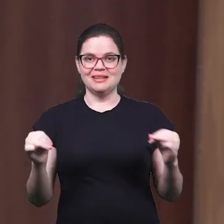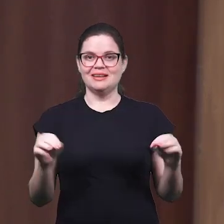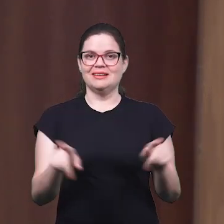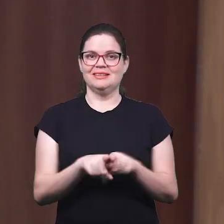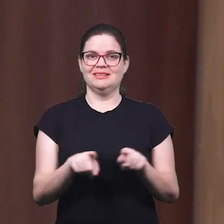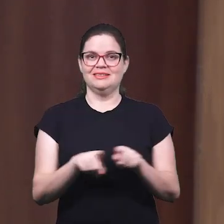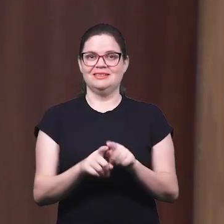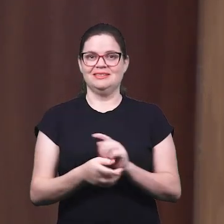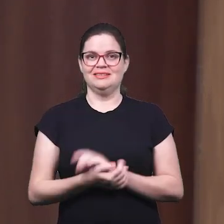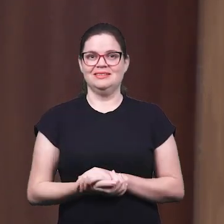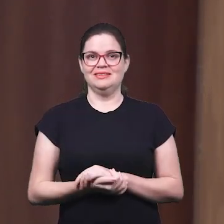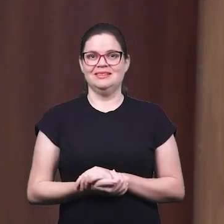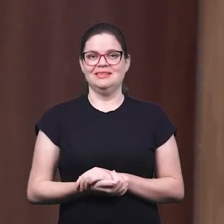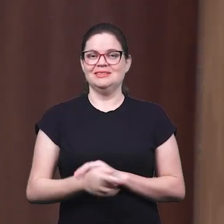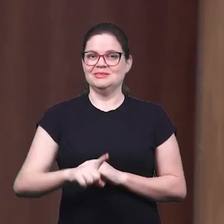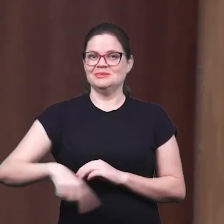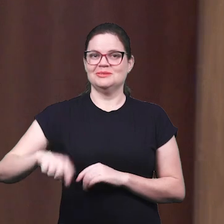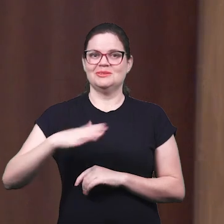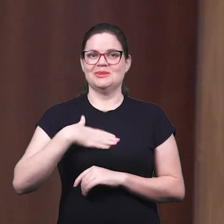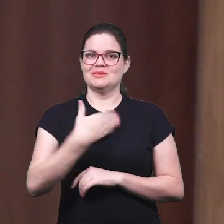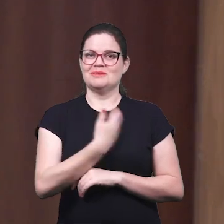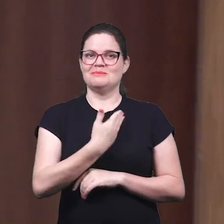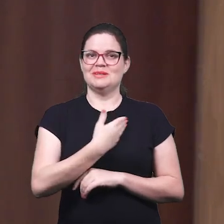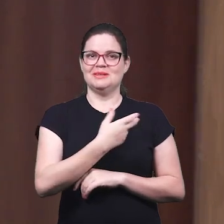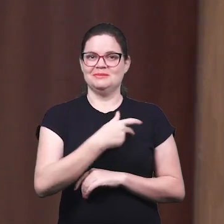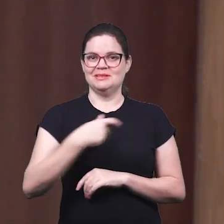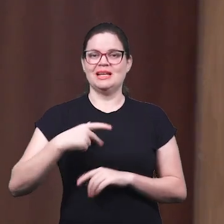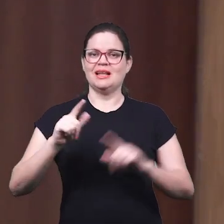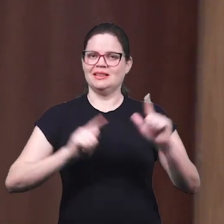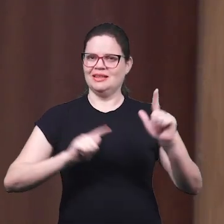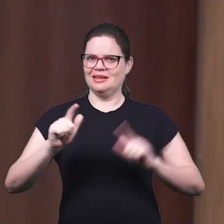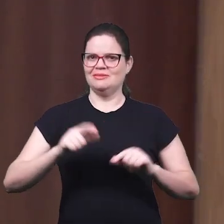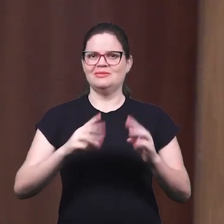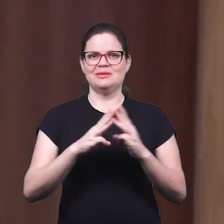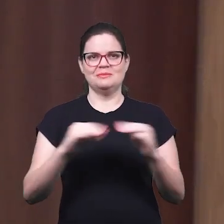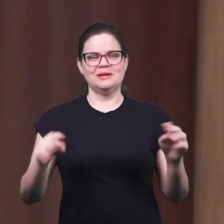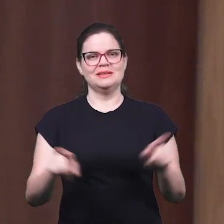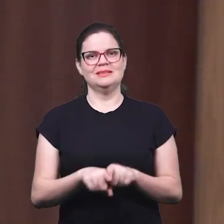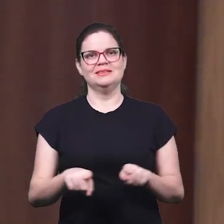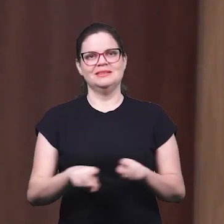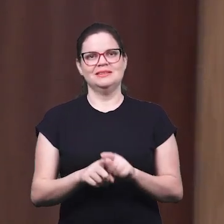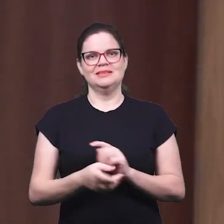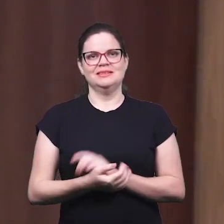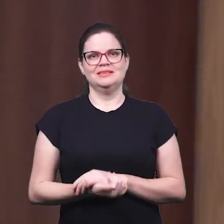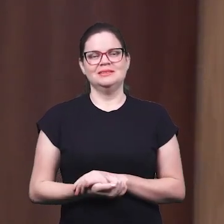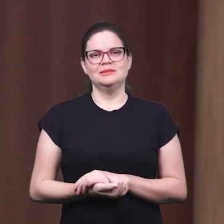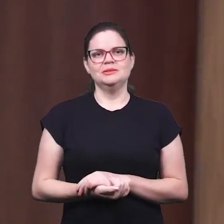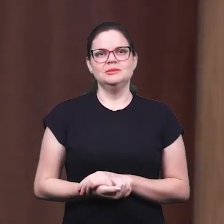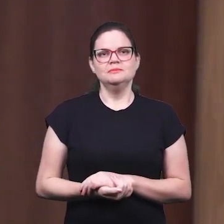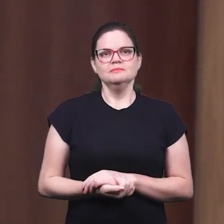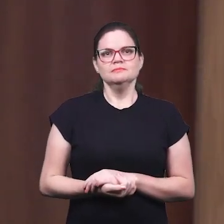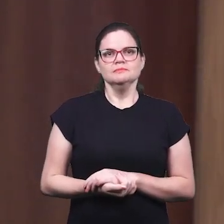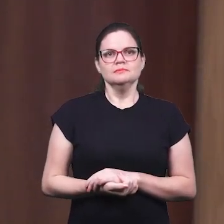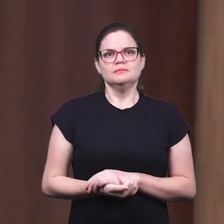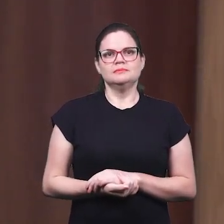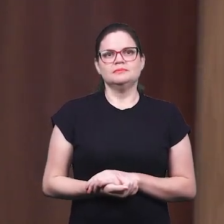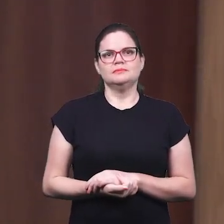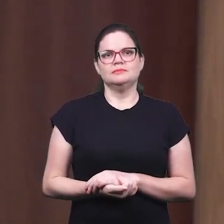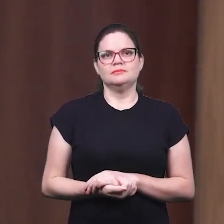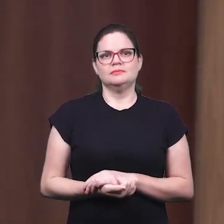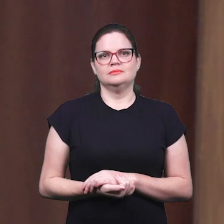do... TV Manaim, né? Nossa, a TV também, pois é, nossa rádio e TV Manaim, que